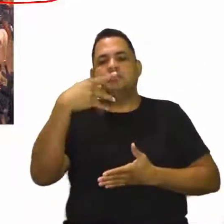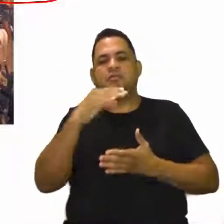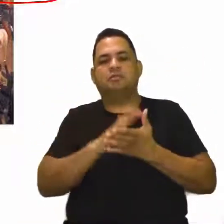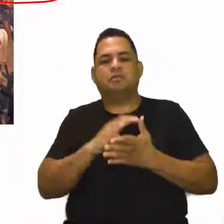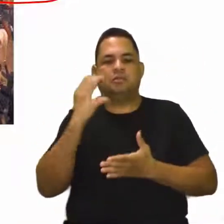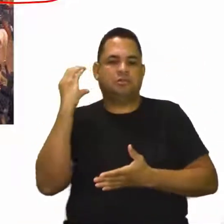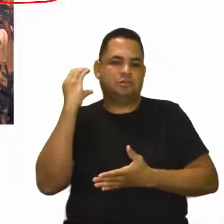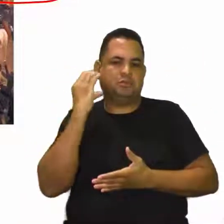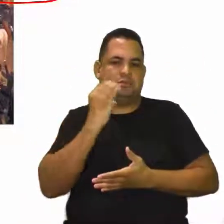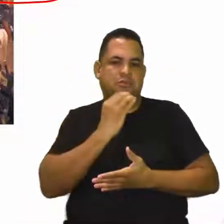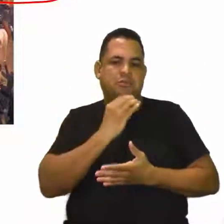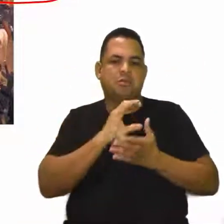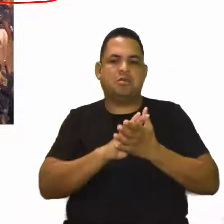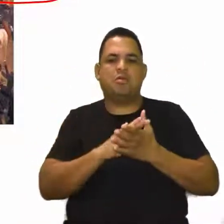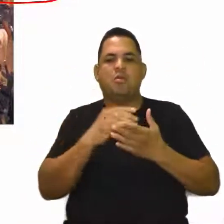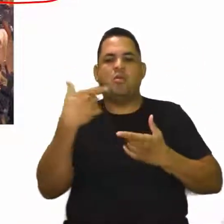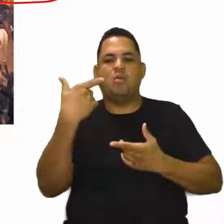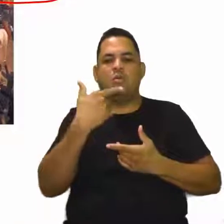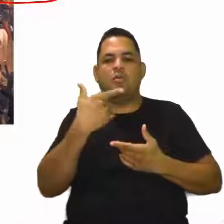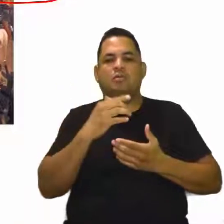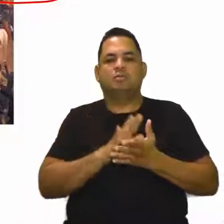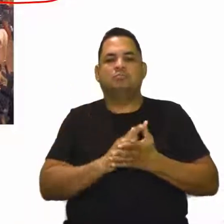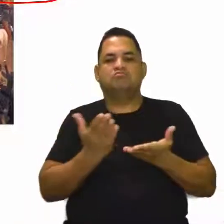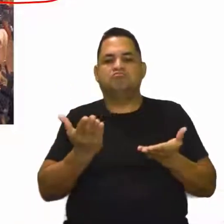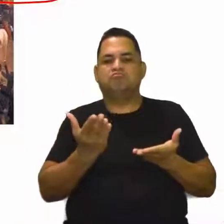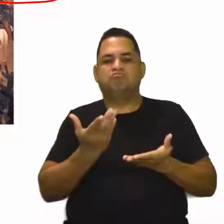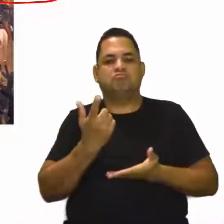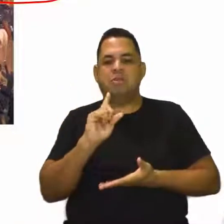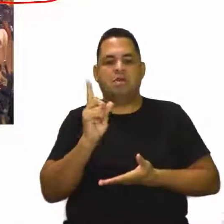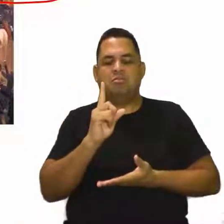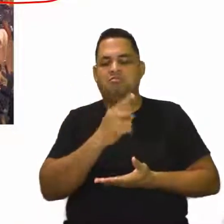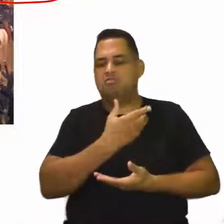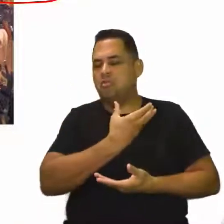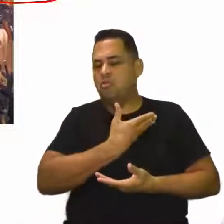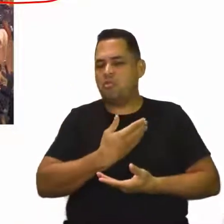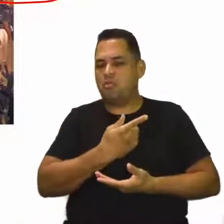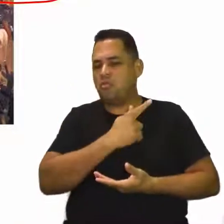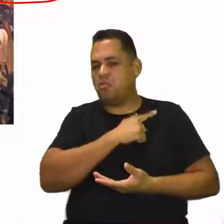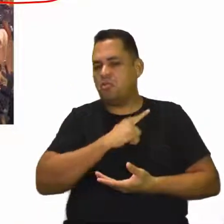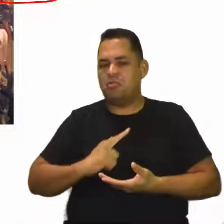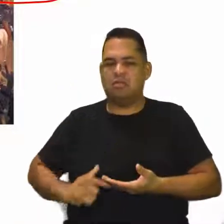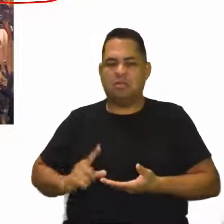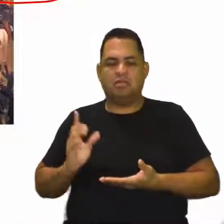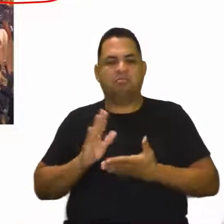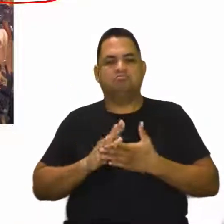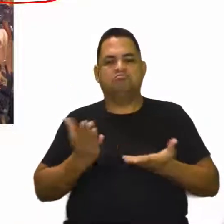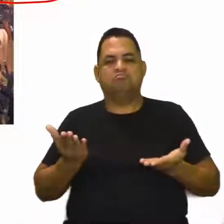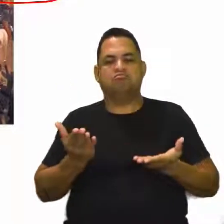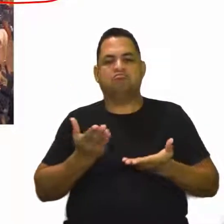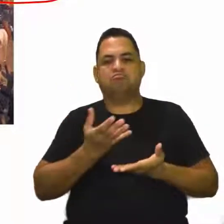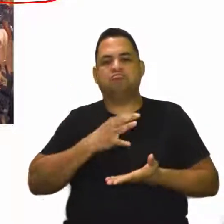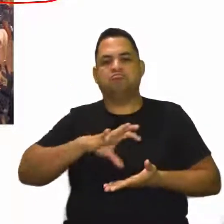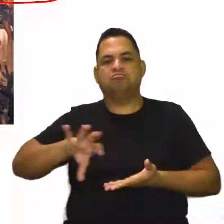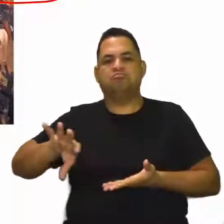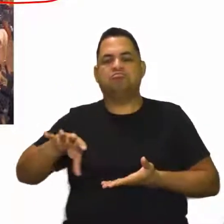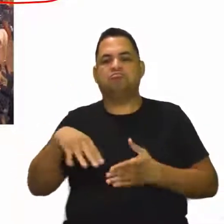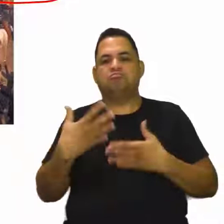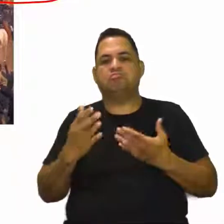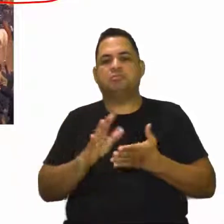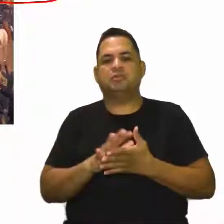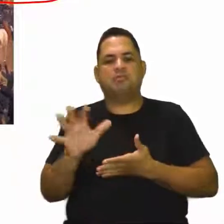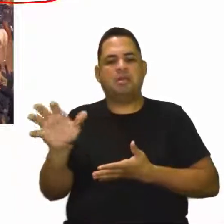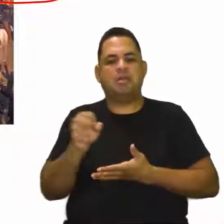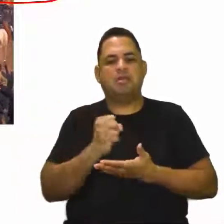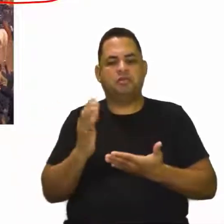partir de hoje você não governa mais. Ele falou assim, tá bom. É para eu ir embora? Sim. Ele só trouxe os livros